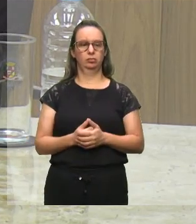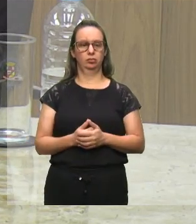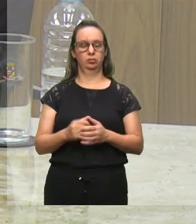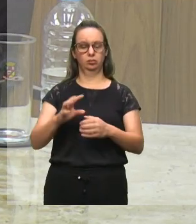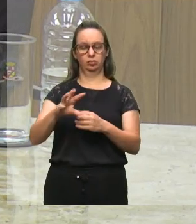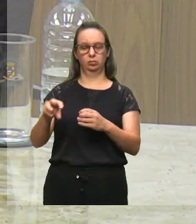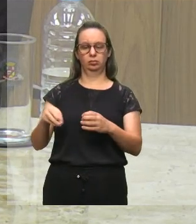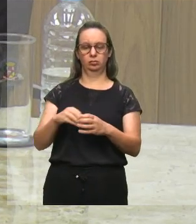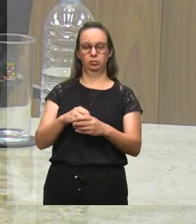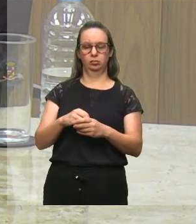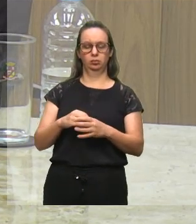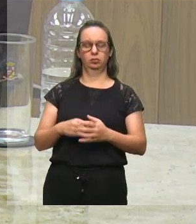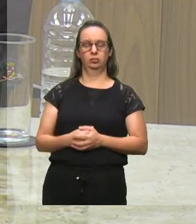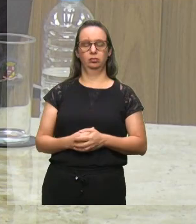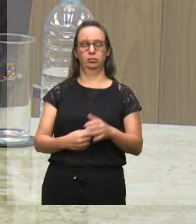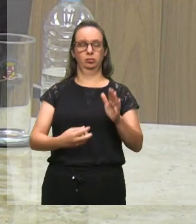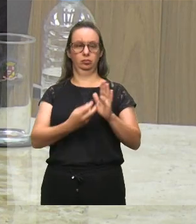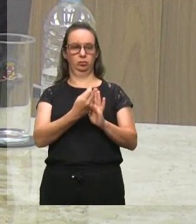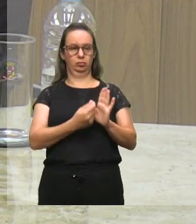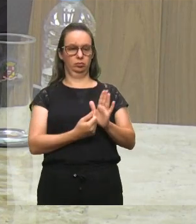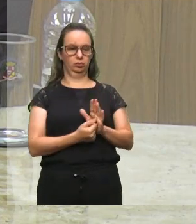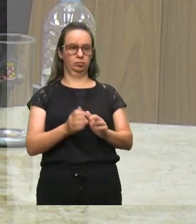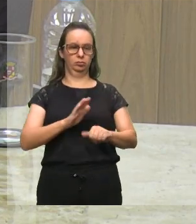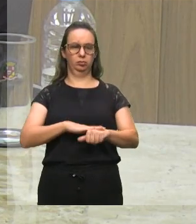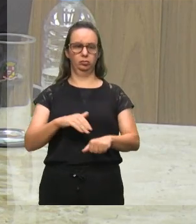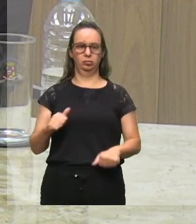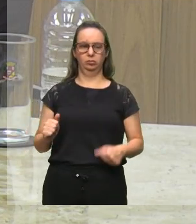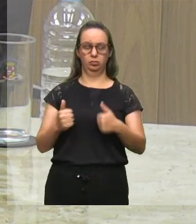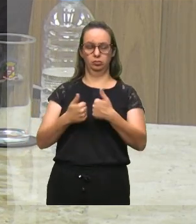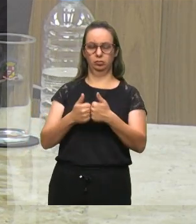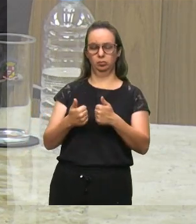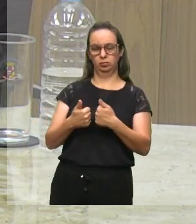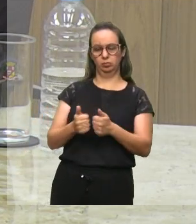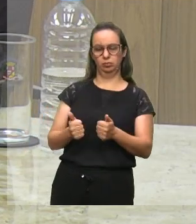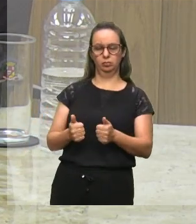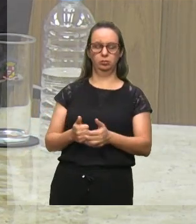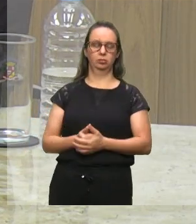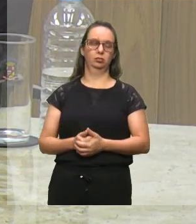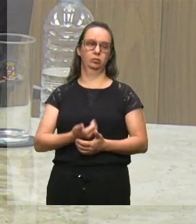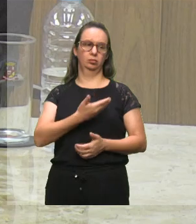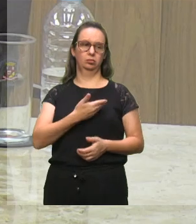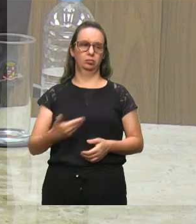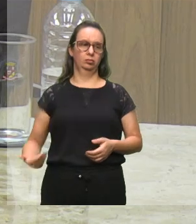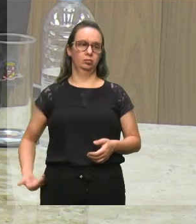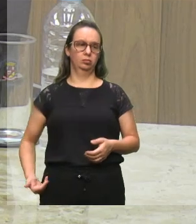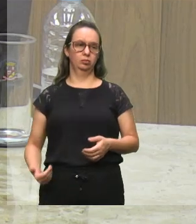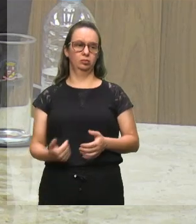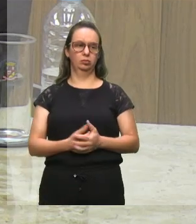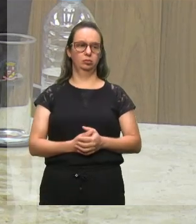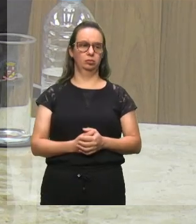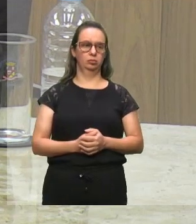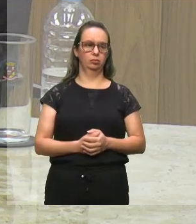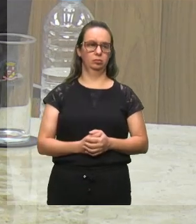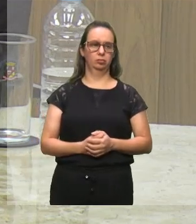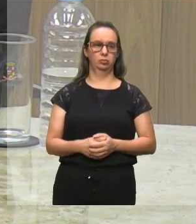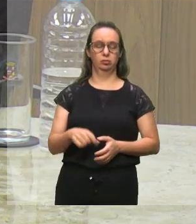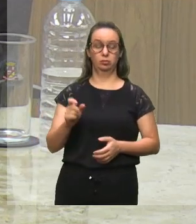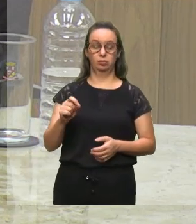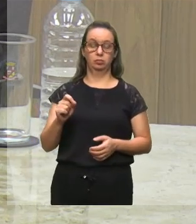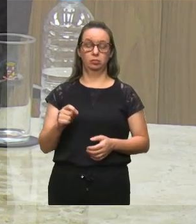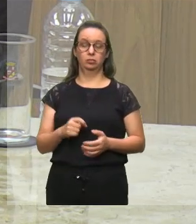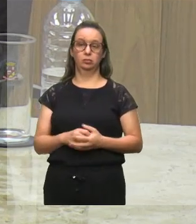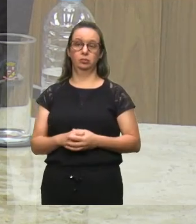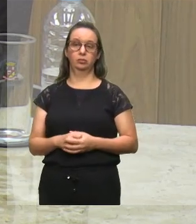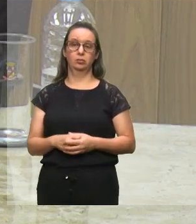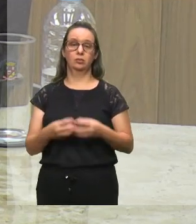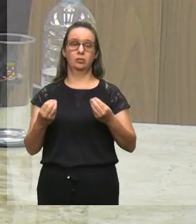orçamento mais transporte público, se você pode dar... É uma pergunta que fizeram para nós aqui, como vai estar sobre